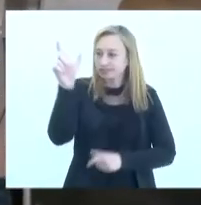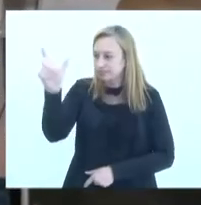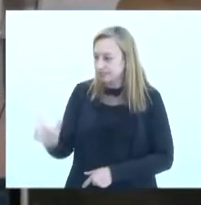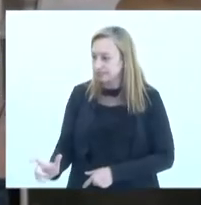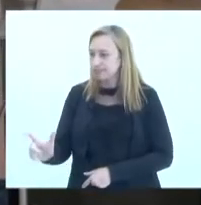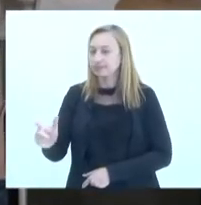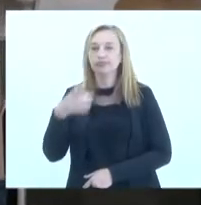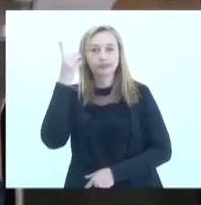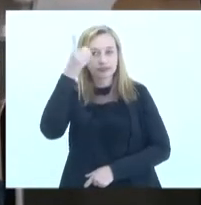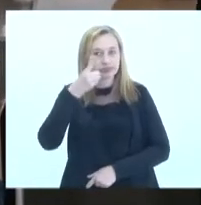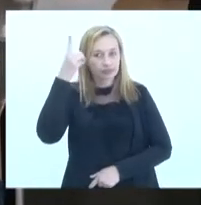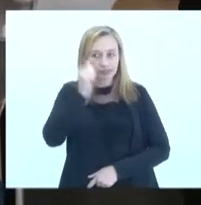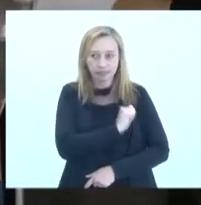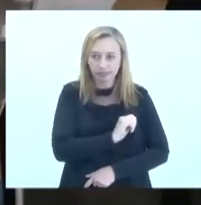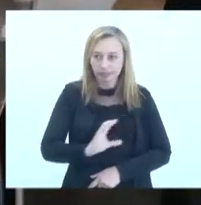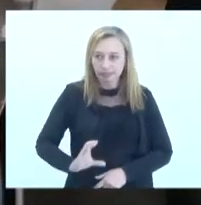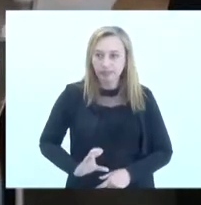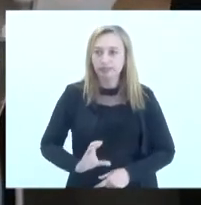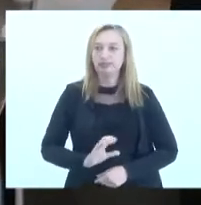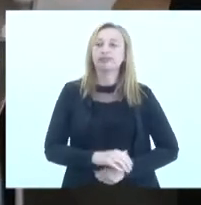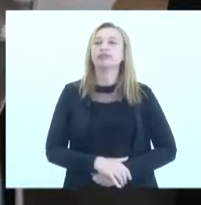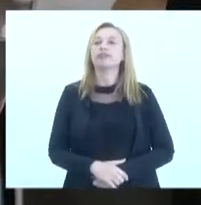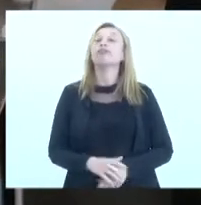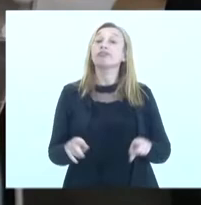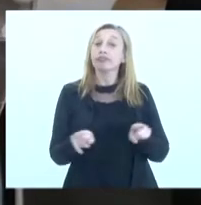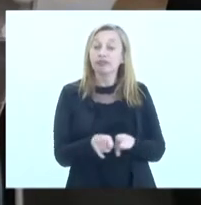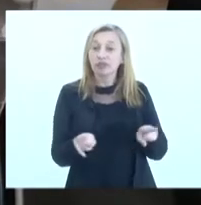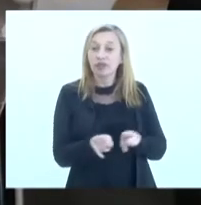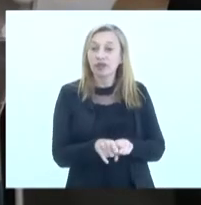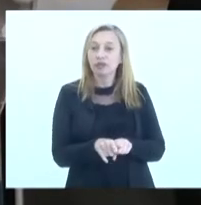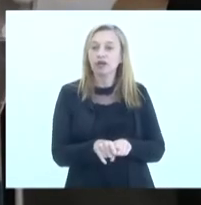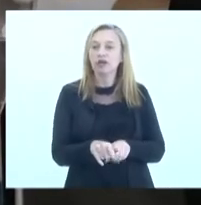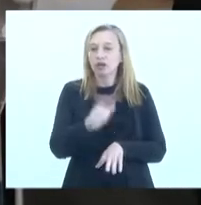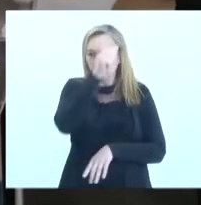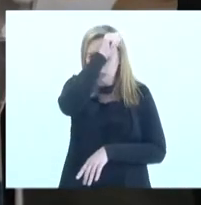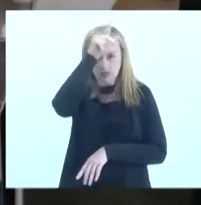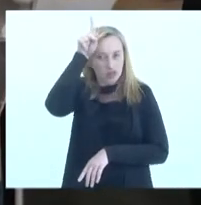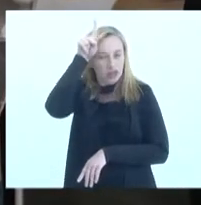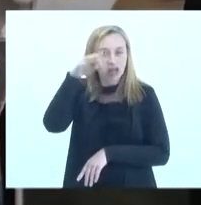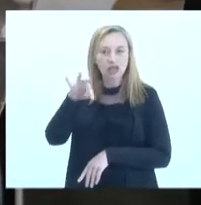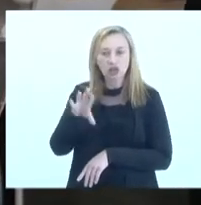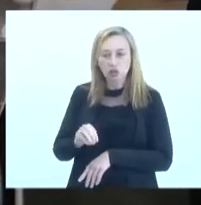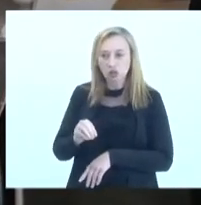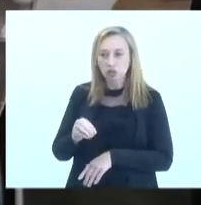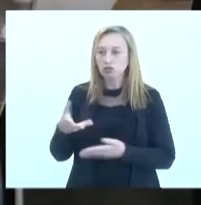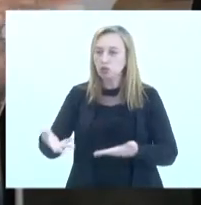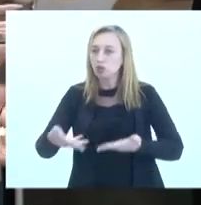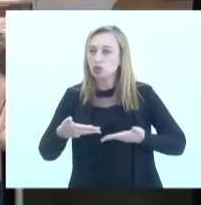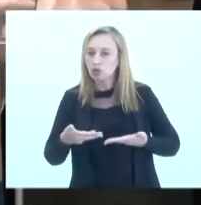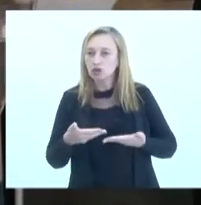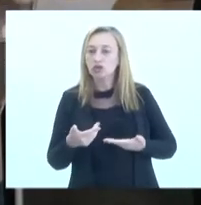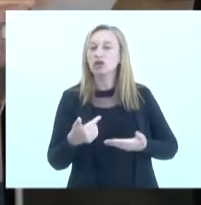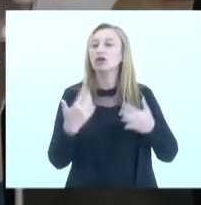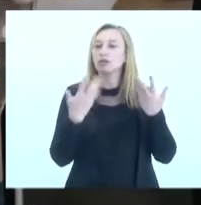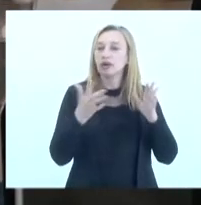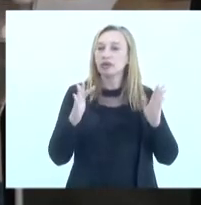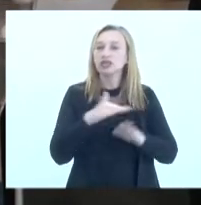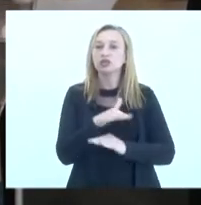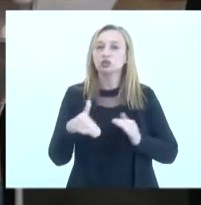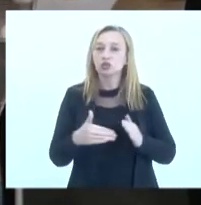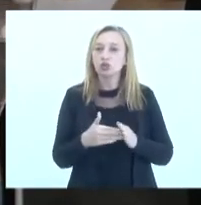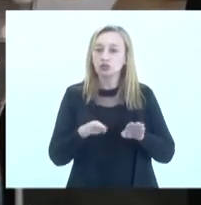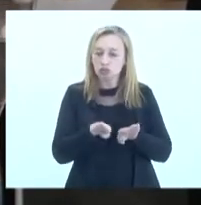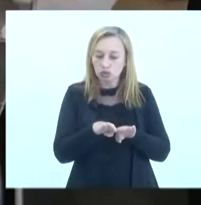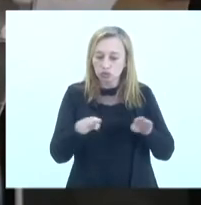deputado André Siciliano, e também ao prefeito Antônio Francisco Neto pelo convite, e na qual eu cumprimento toda a mesa